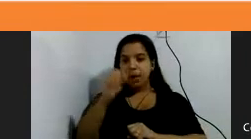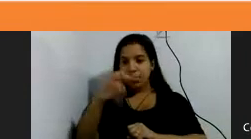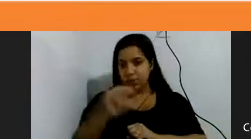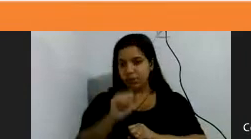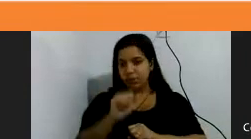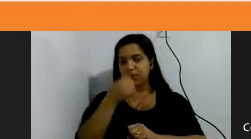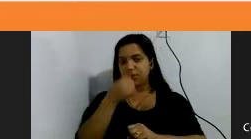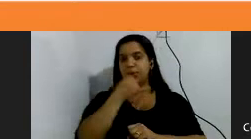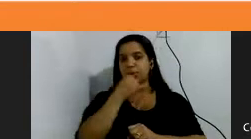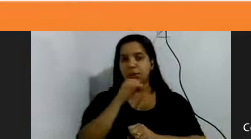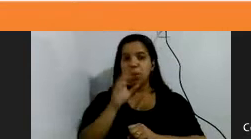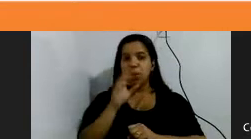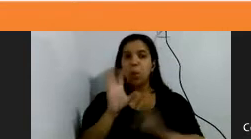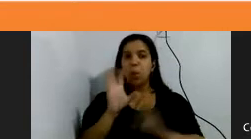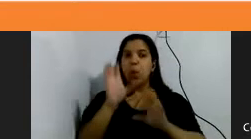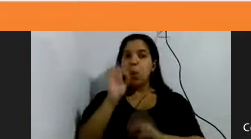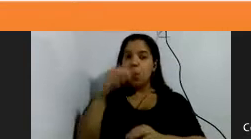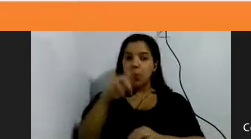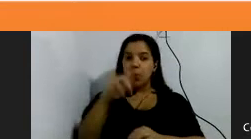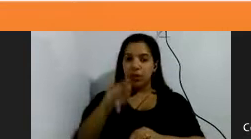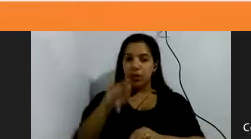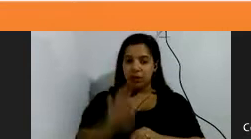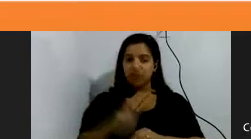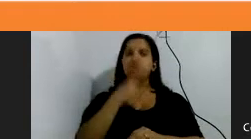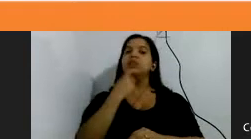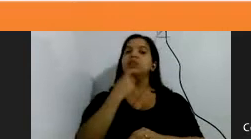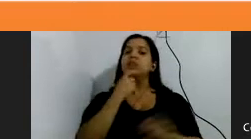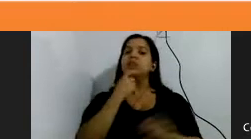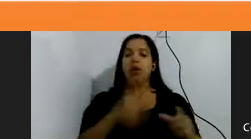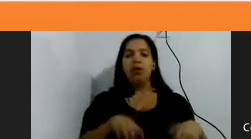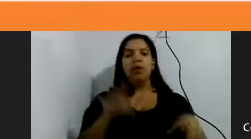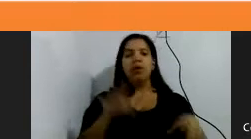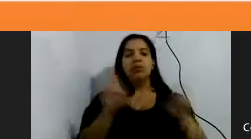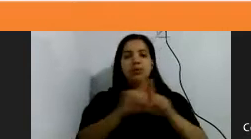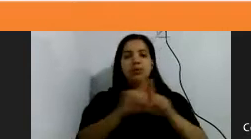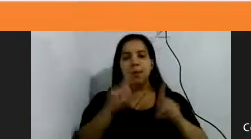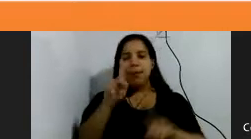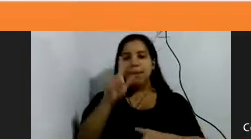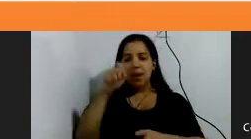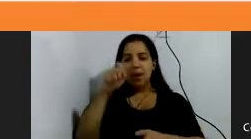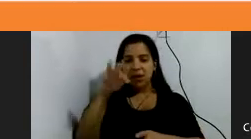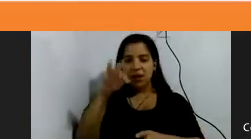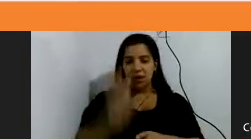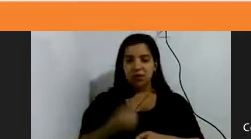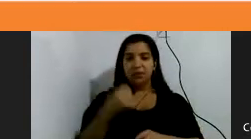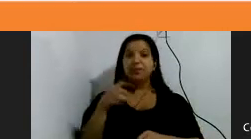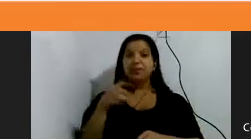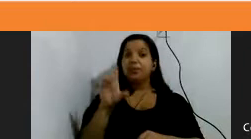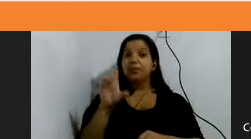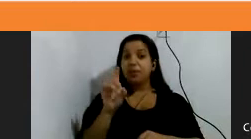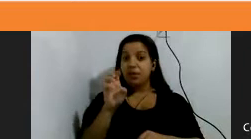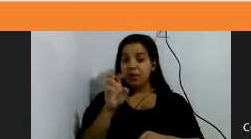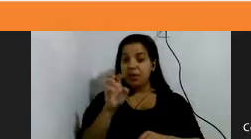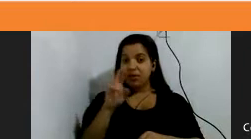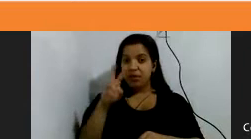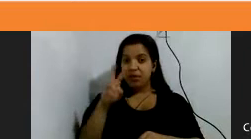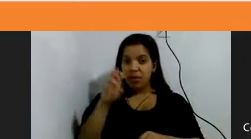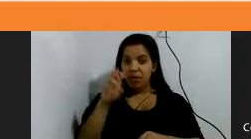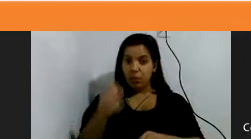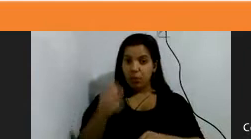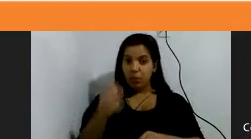falar hemocomponente, a gente vai falar de bolsa de sangue, bolsa de plaqueta ou plasma. Hemoderivado é quando a gente vai